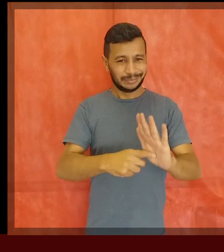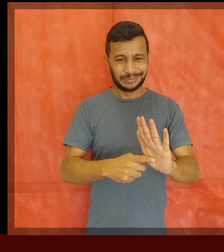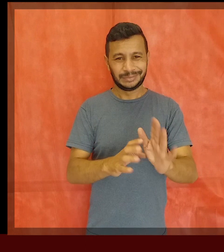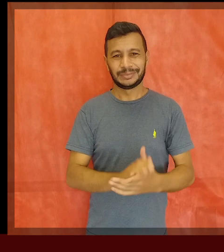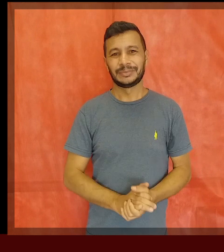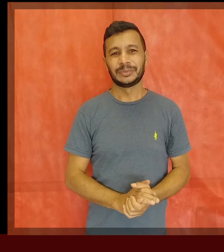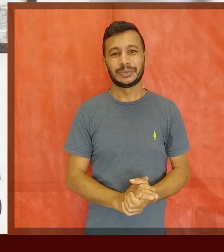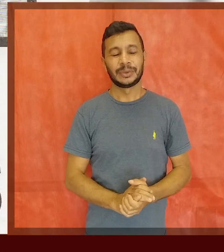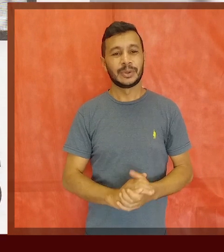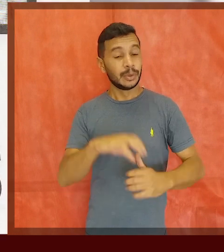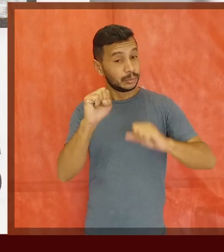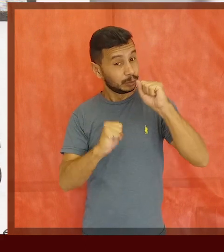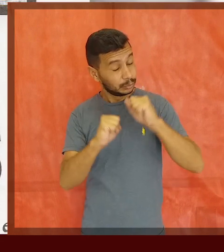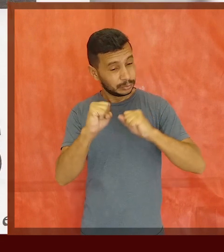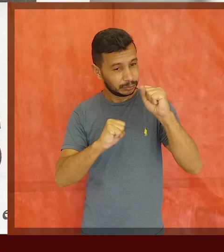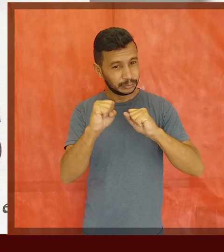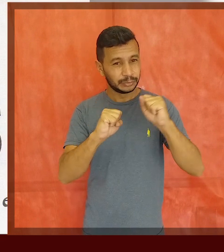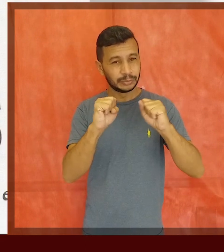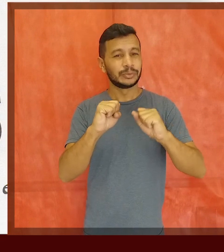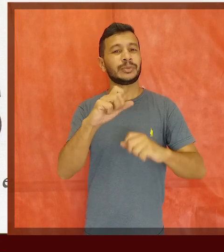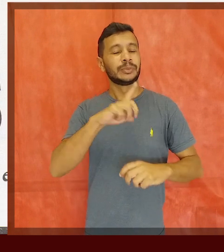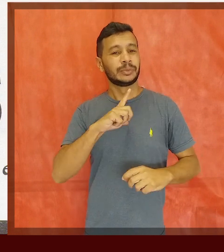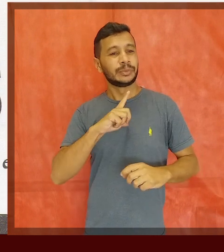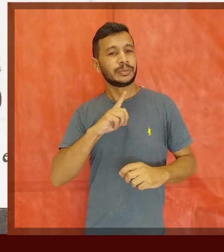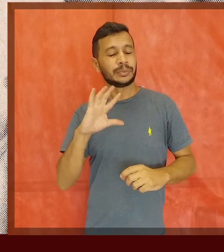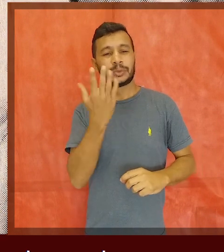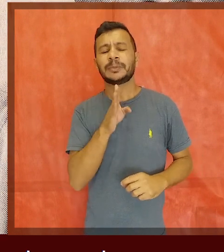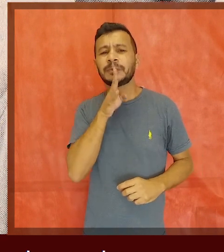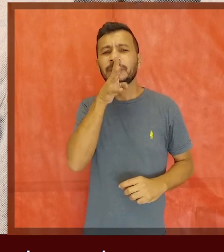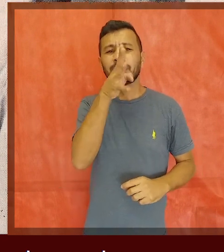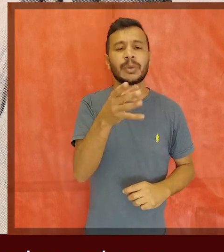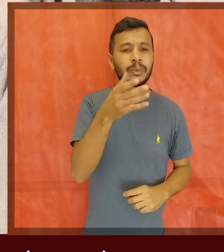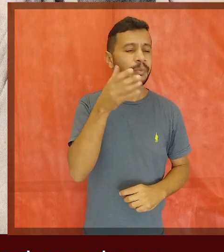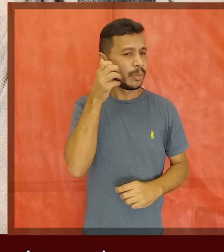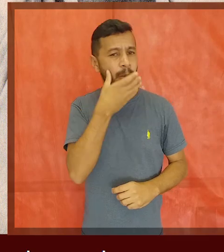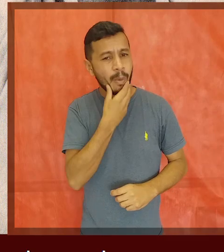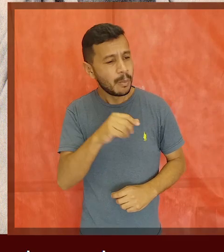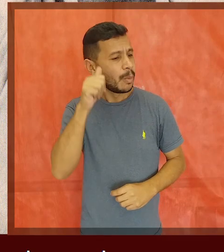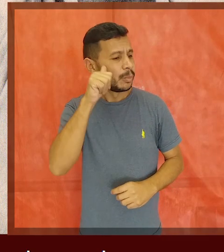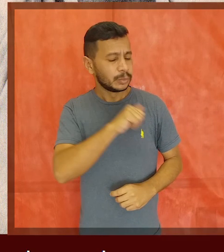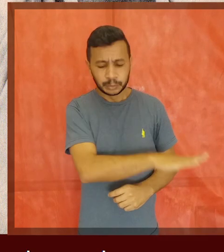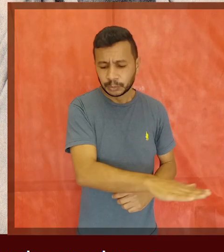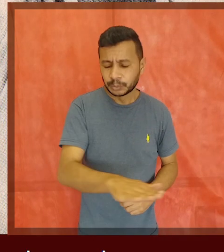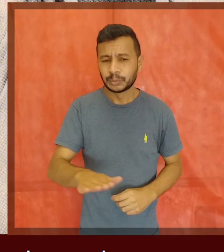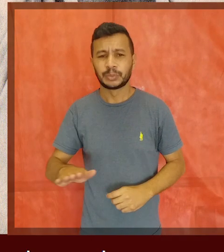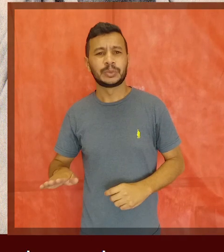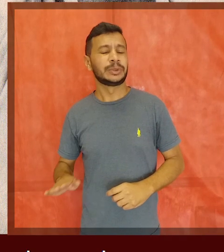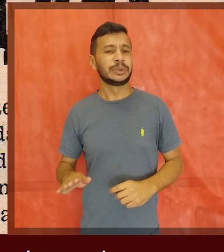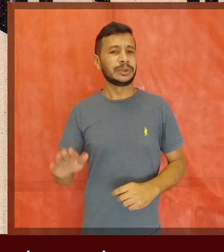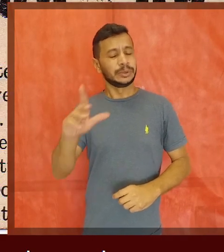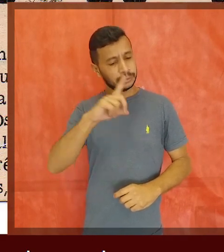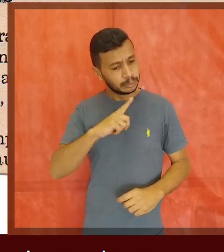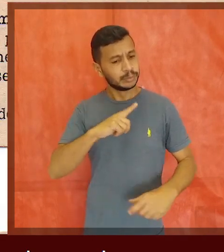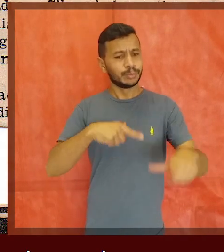graça. Fábricas de acidentes foram denunciadas. Homens, mulheres e crianças não eram poupados